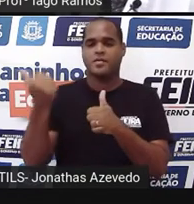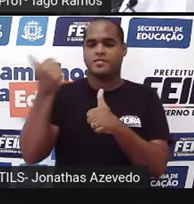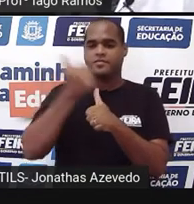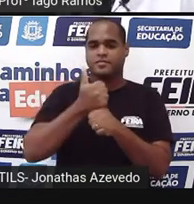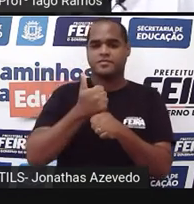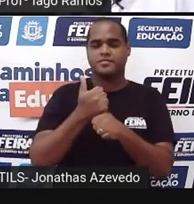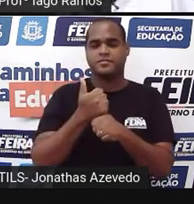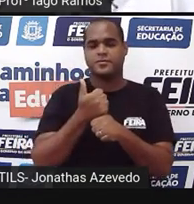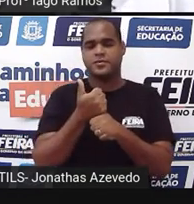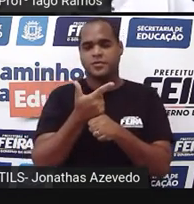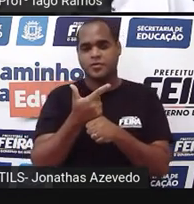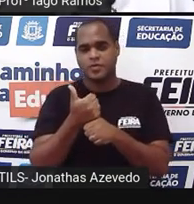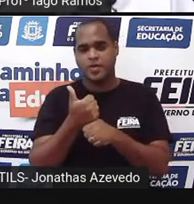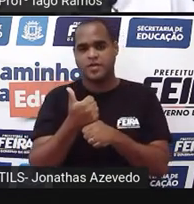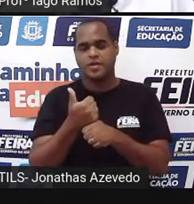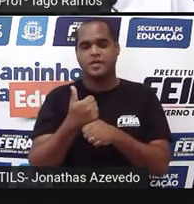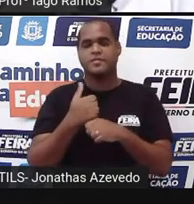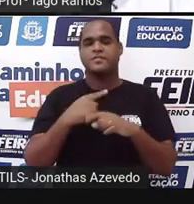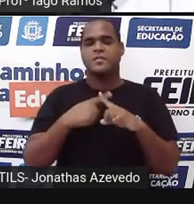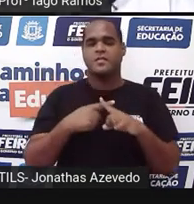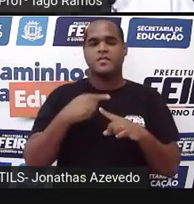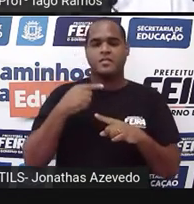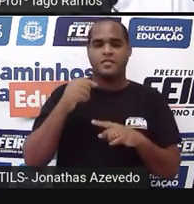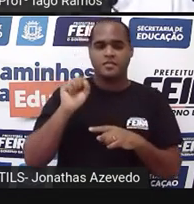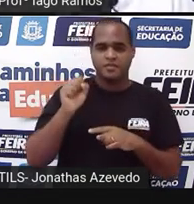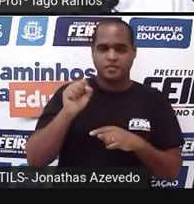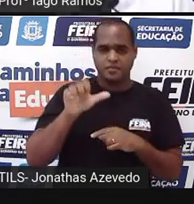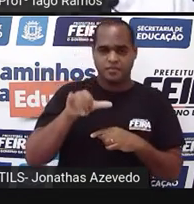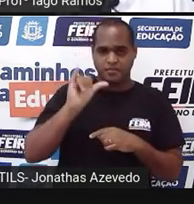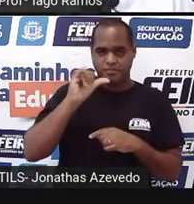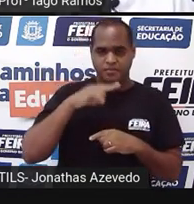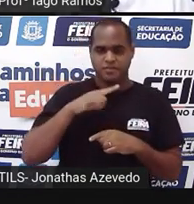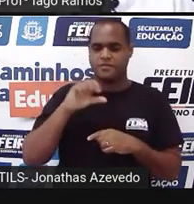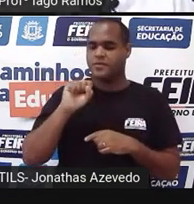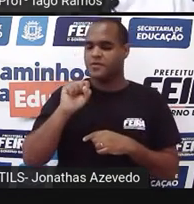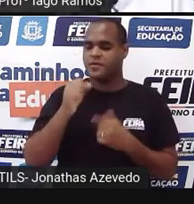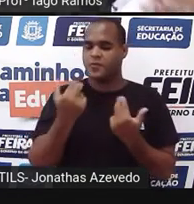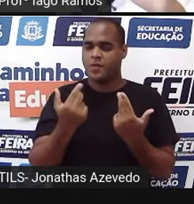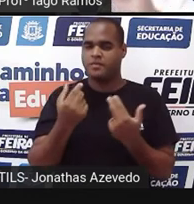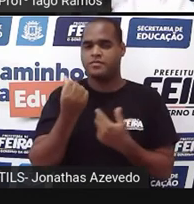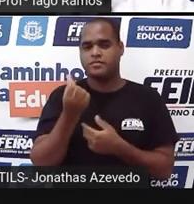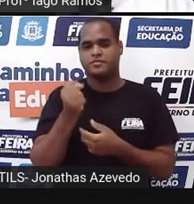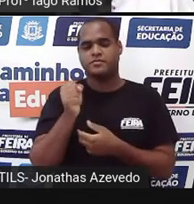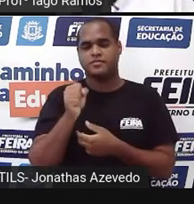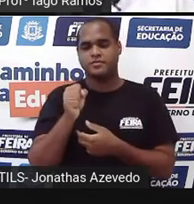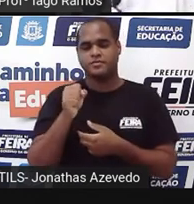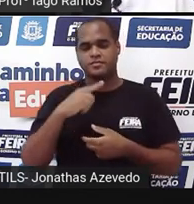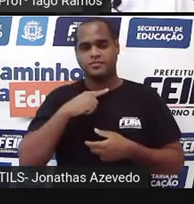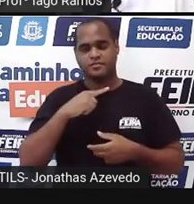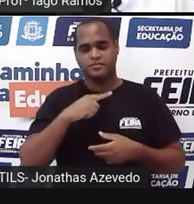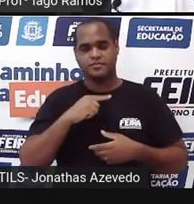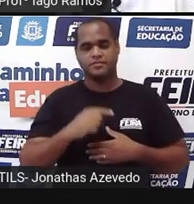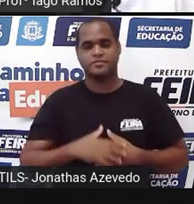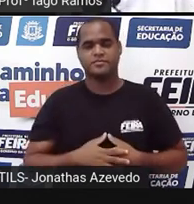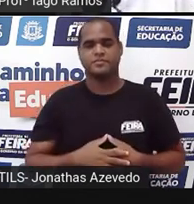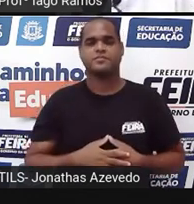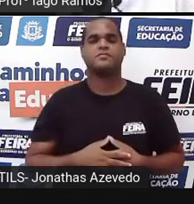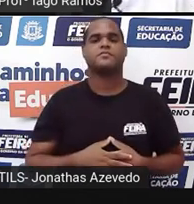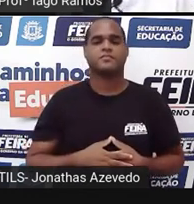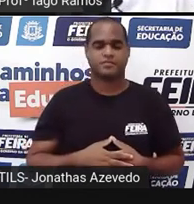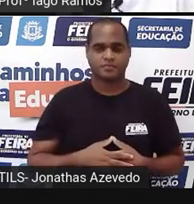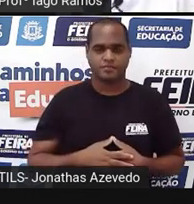em 12 x + 8 Y = 68 troco Y pelo quatro para eu conseguir achar o x